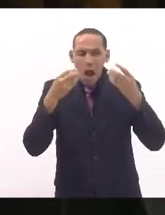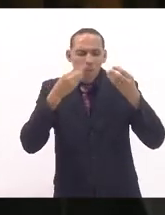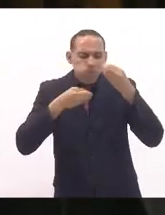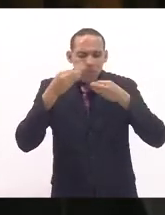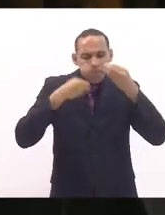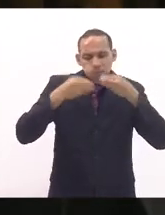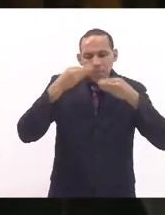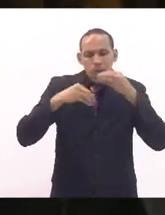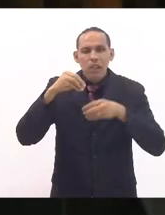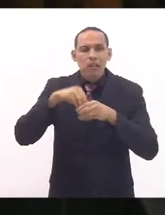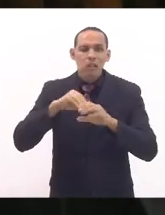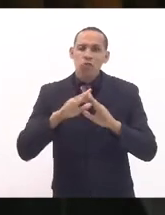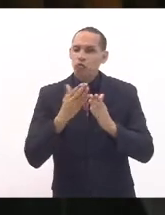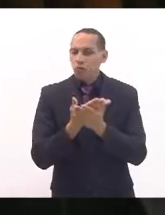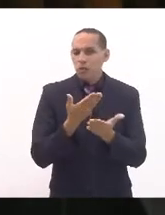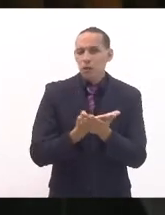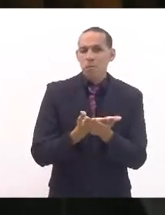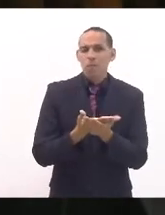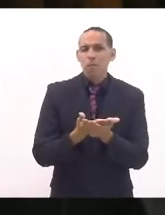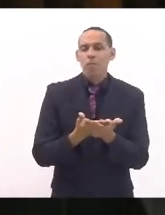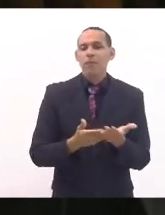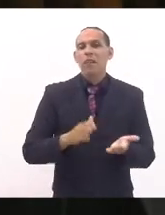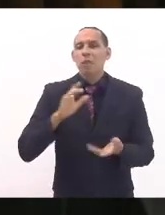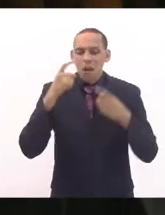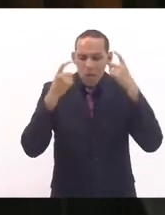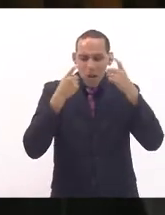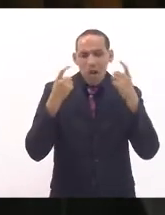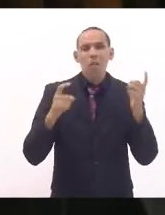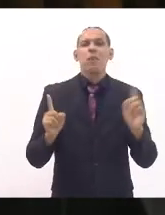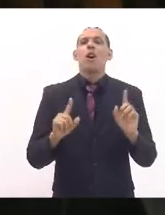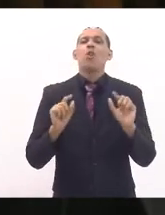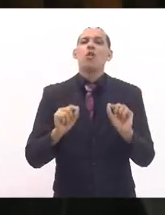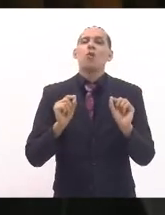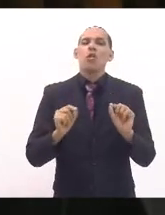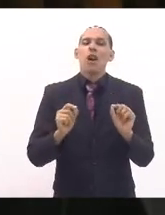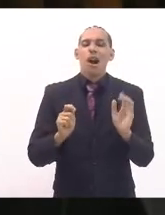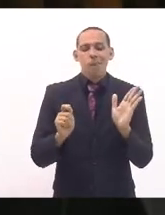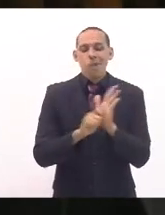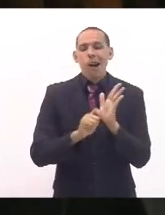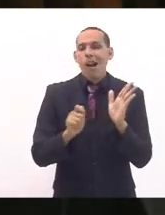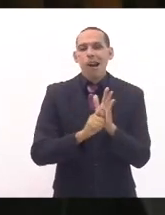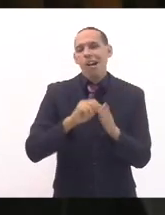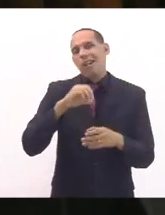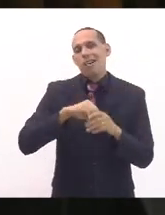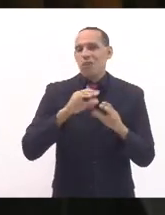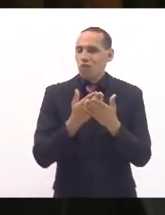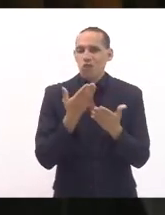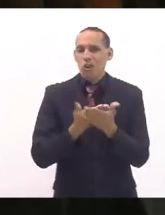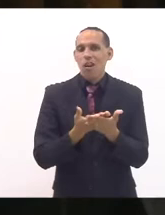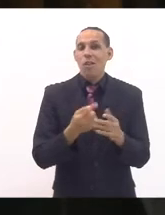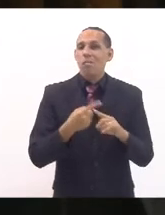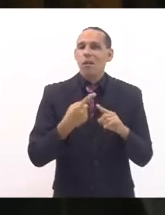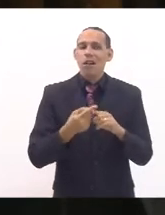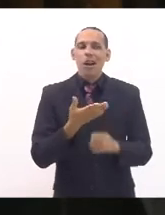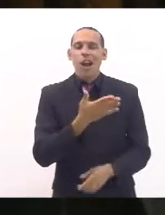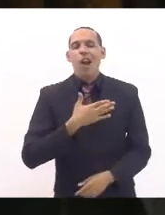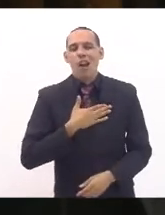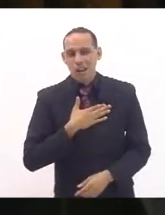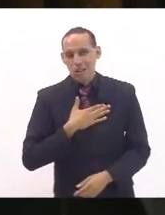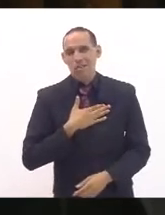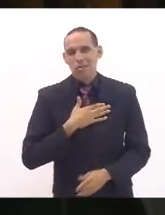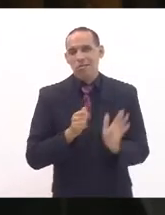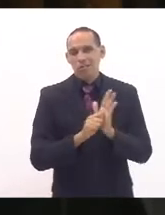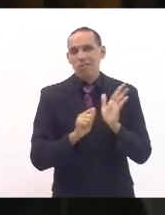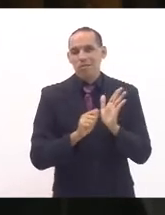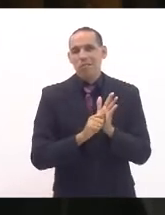alimentação das crianças nas escolas, mas não se preocupam com o consumo de maconha nas escolas, porque ele é da turma da maconha.